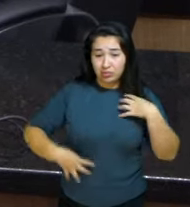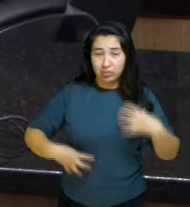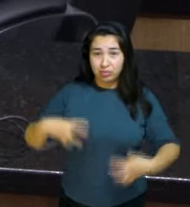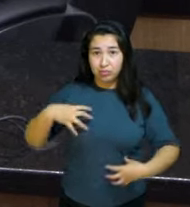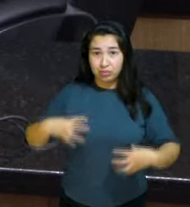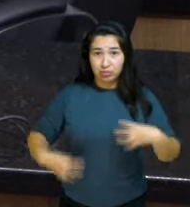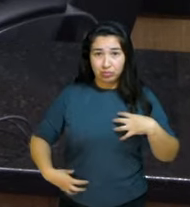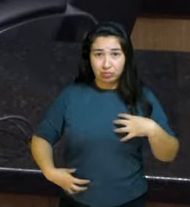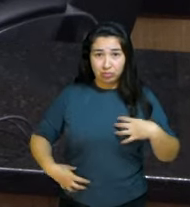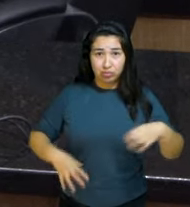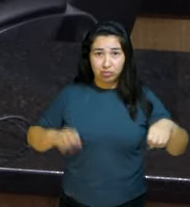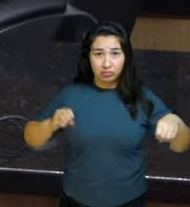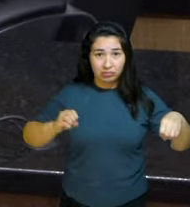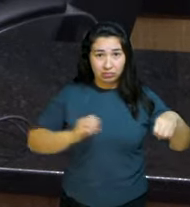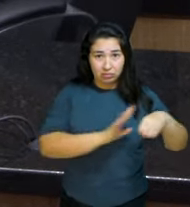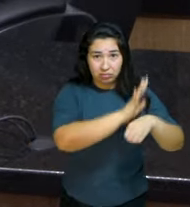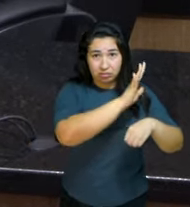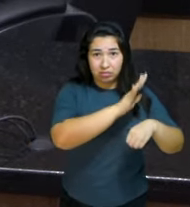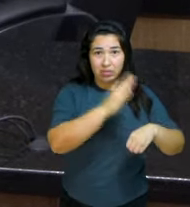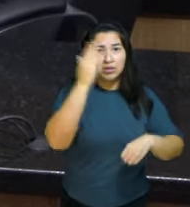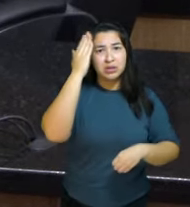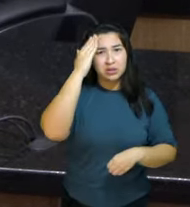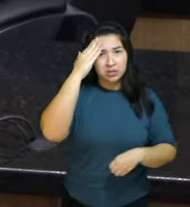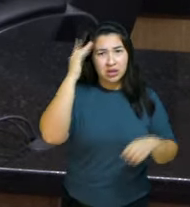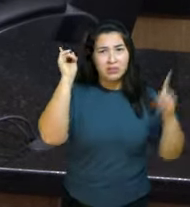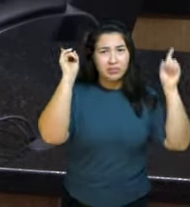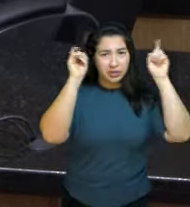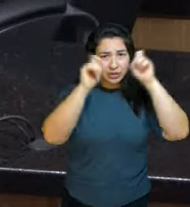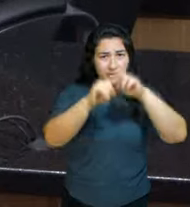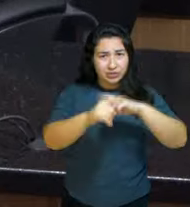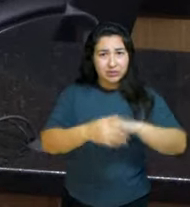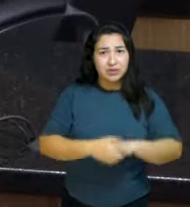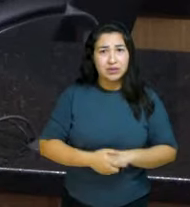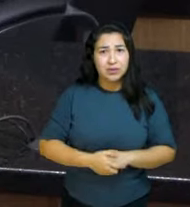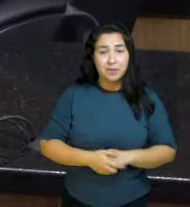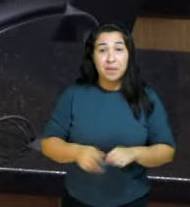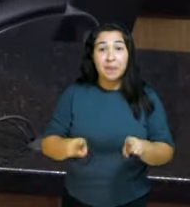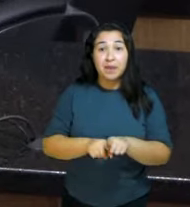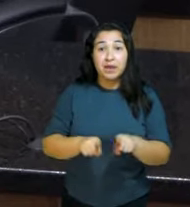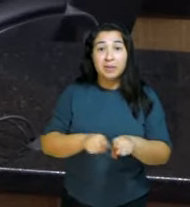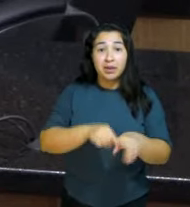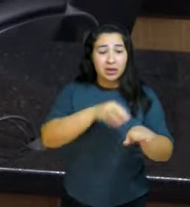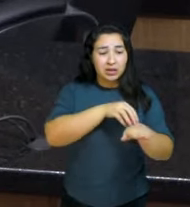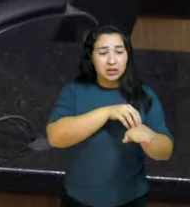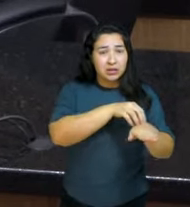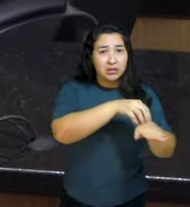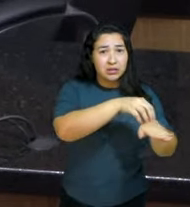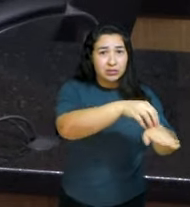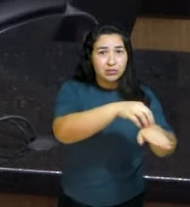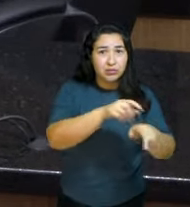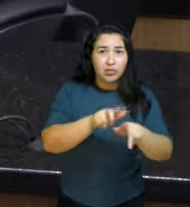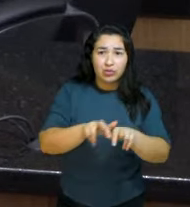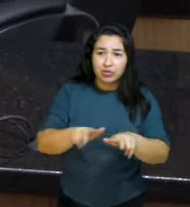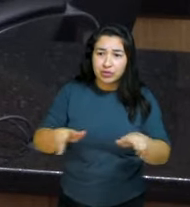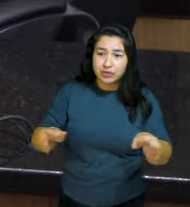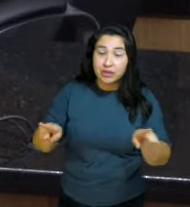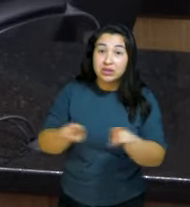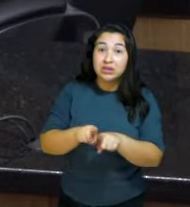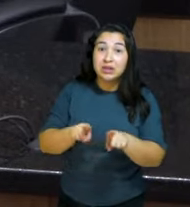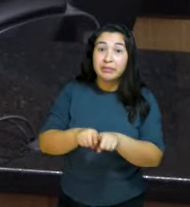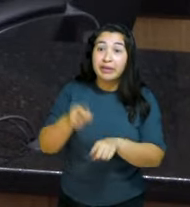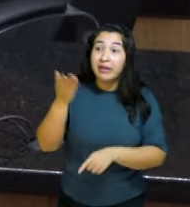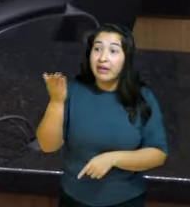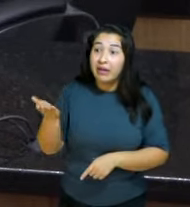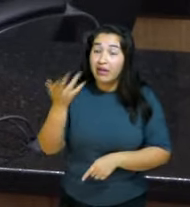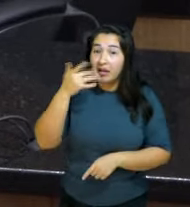paralímpica, sabemos da dificuldade do transporte dos seus equipamentos e da própria criança.